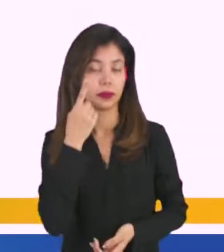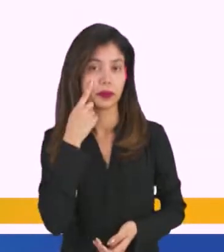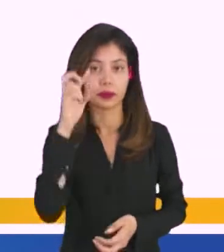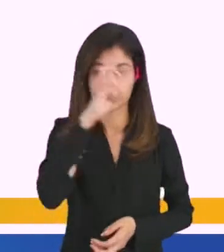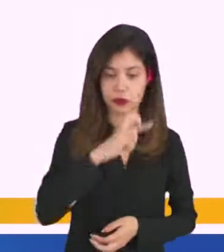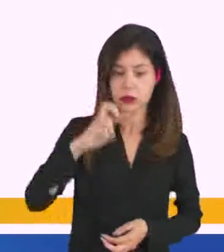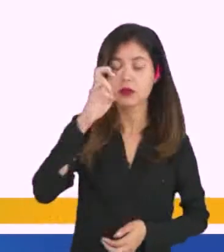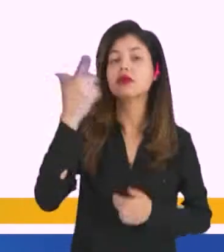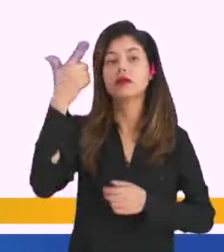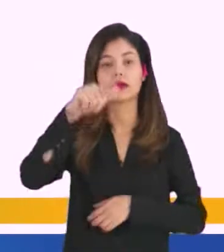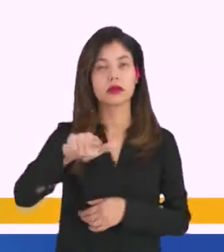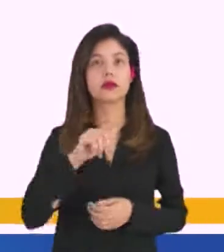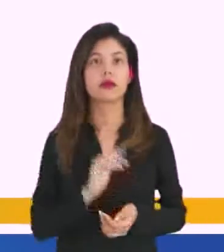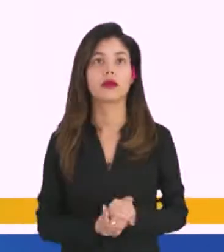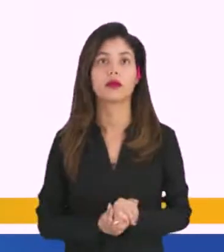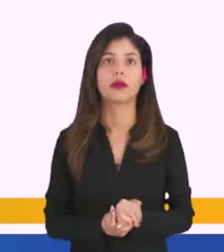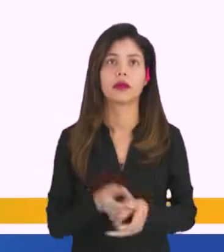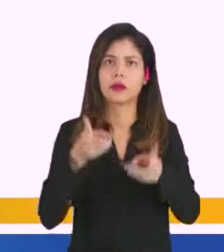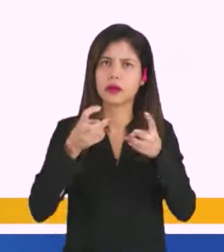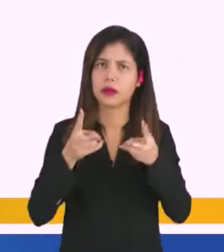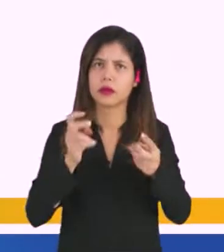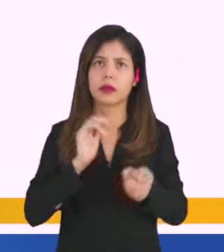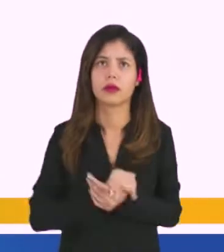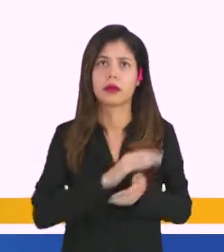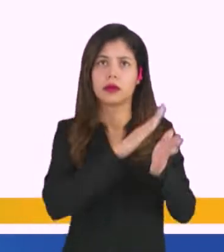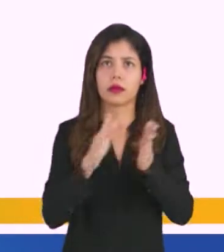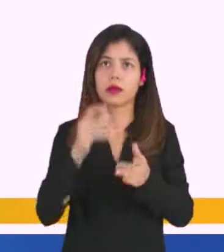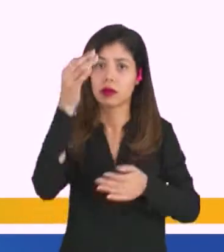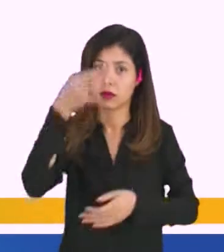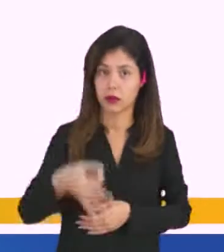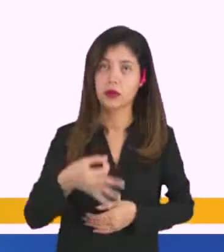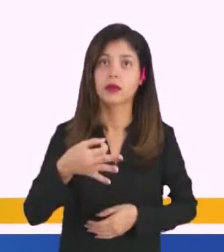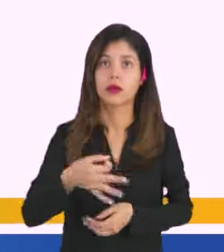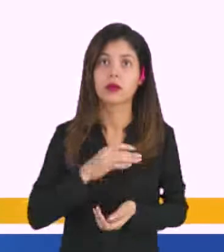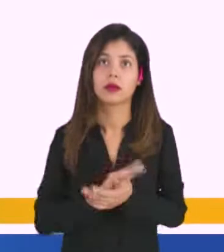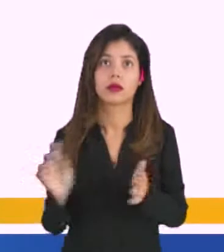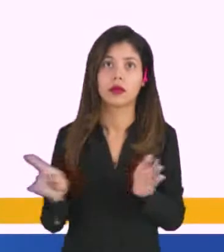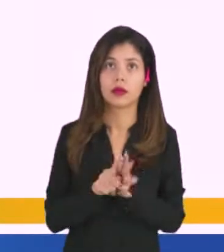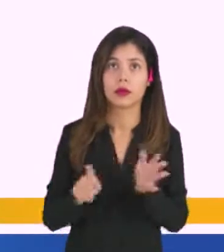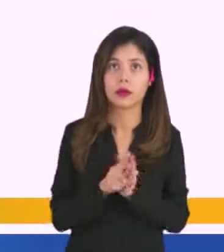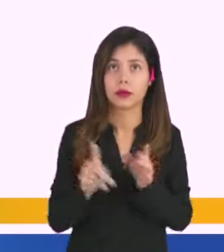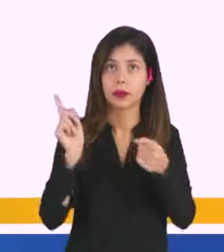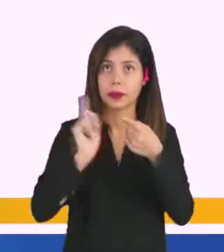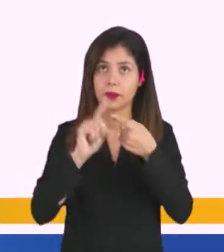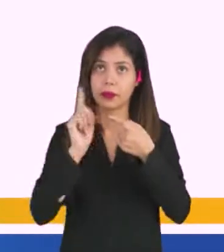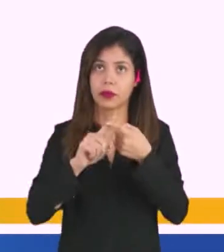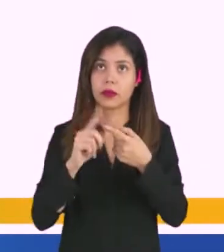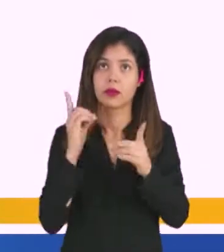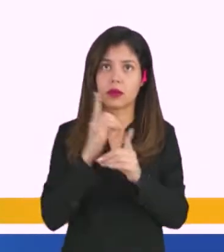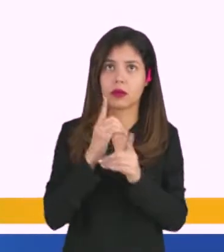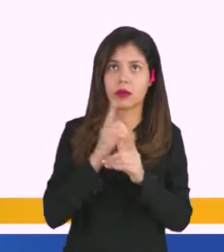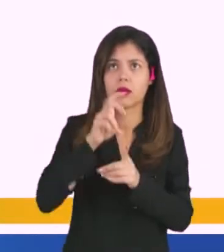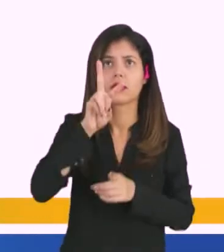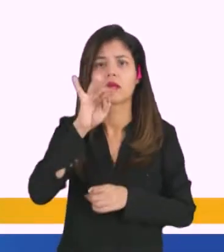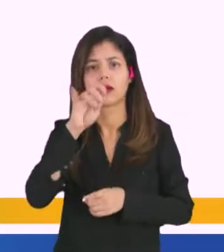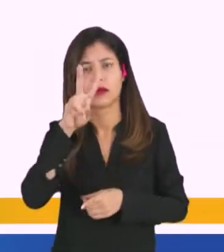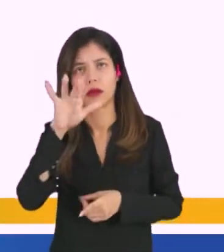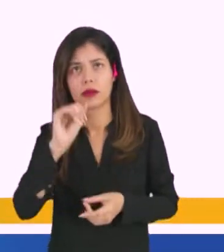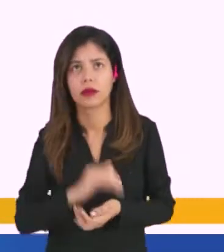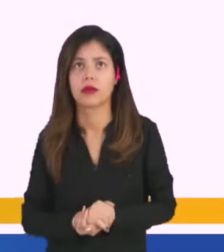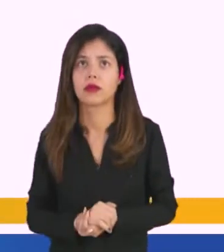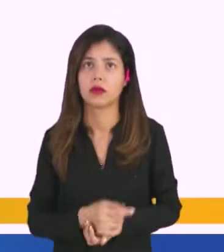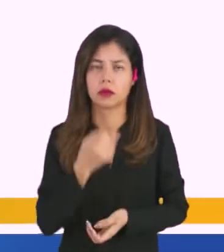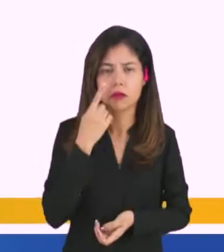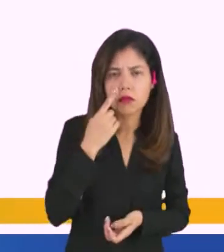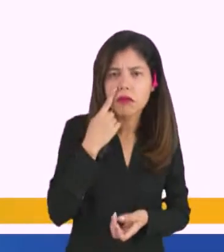Observando aí novamente o gráfico, perceba que para a correta leitura dele, o primeiro passo é identificar suas variáveis, certo?